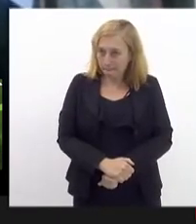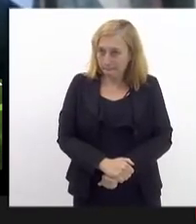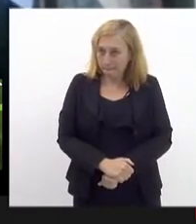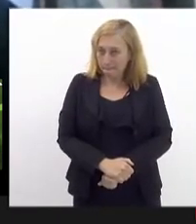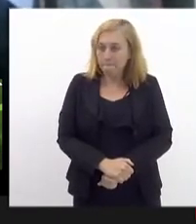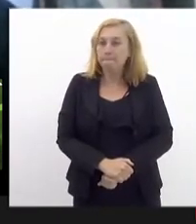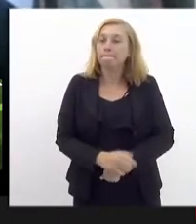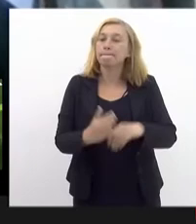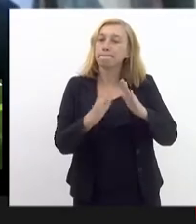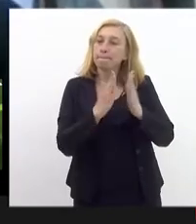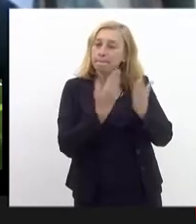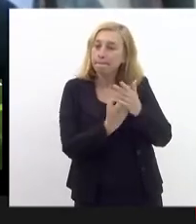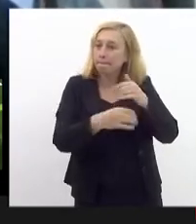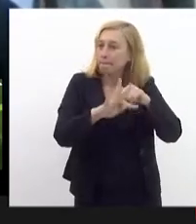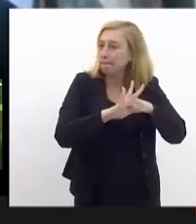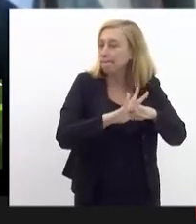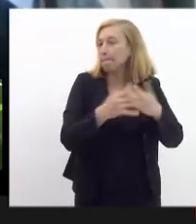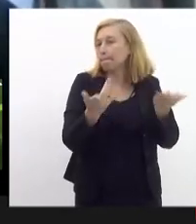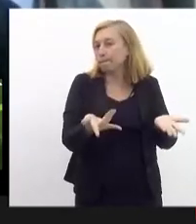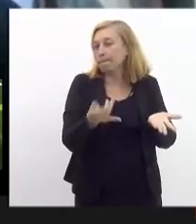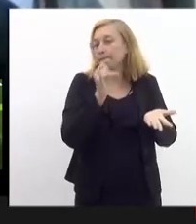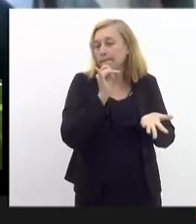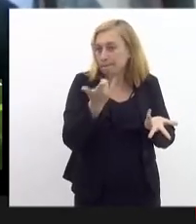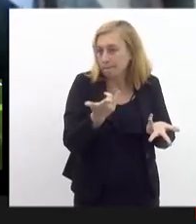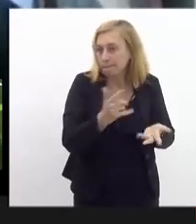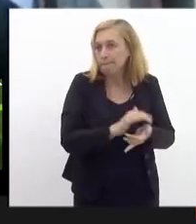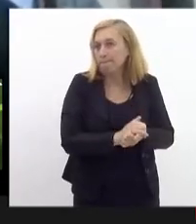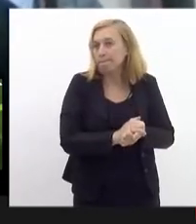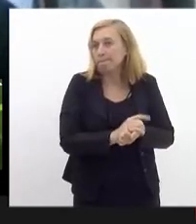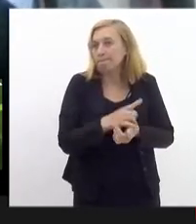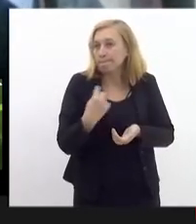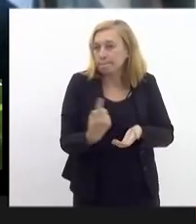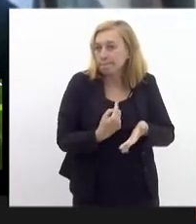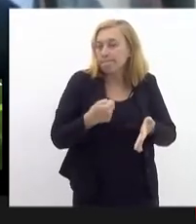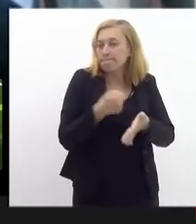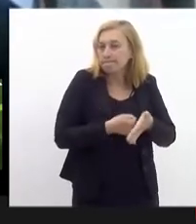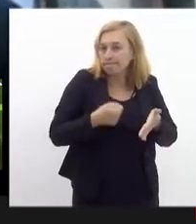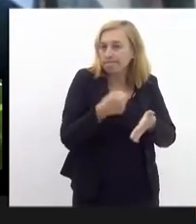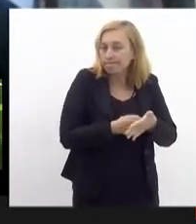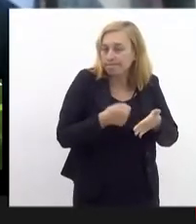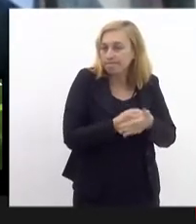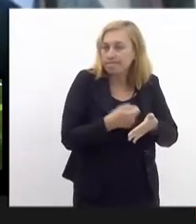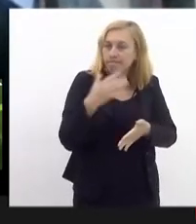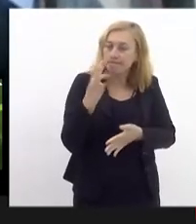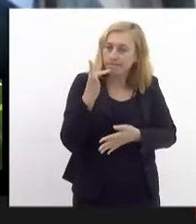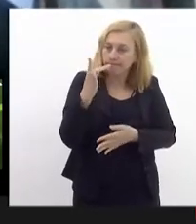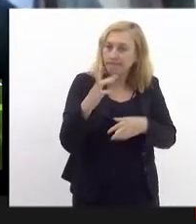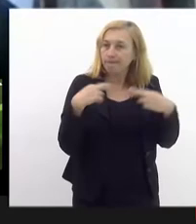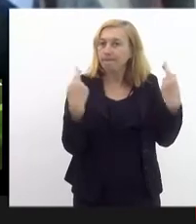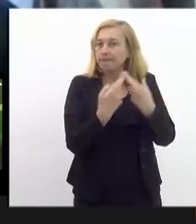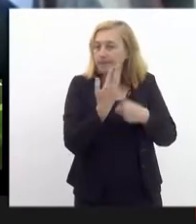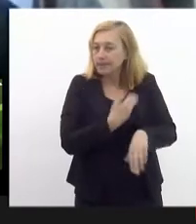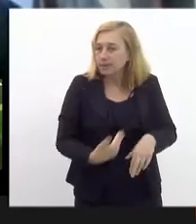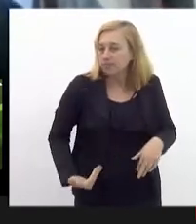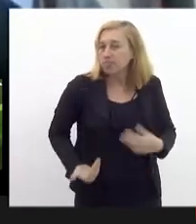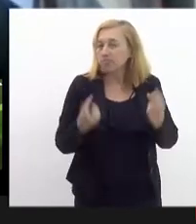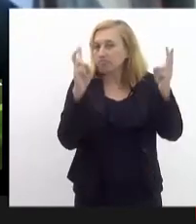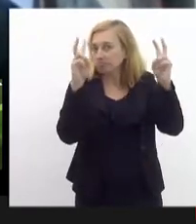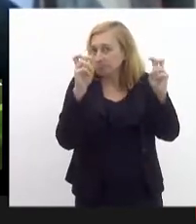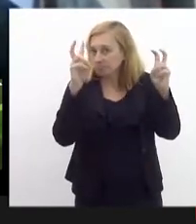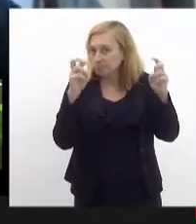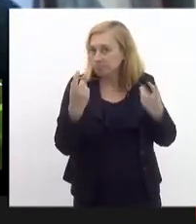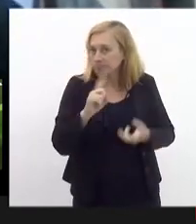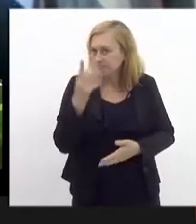da FAETEC, por exemplo. Nós combatemos muito isso, vamos fazer brevemente uma audiência pública sobre isso. Não